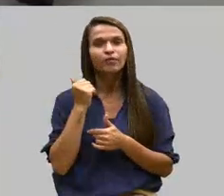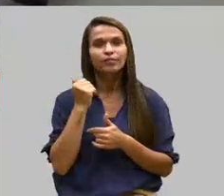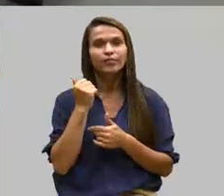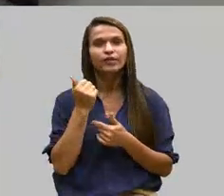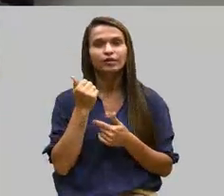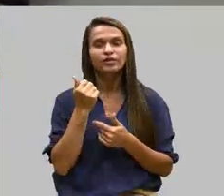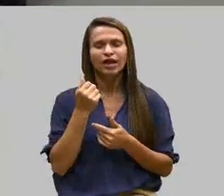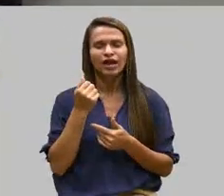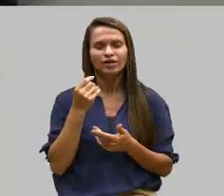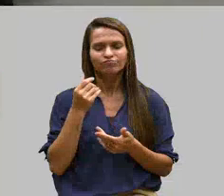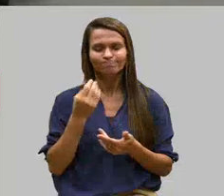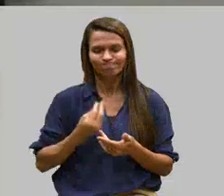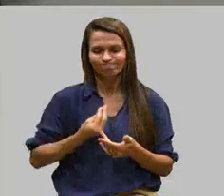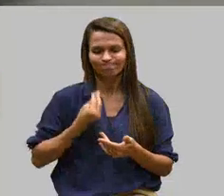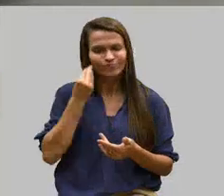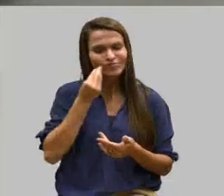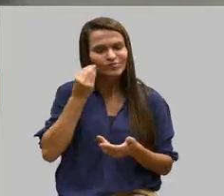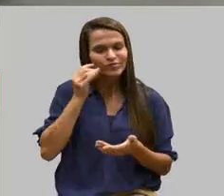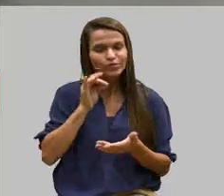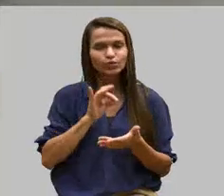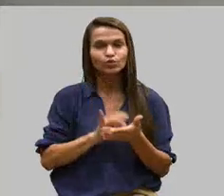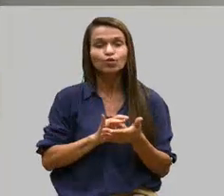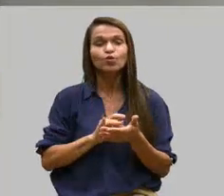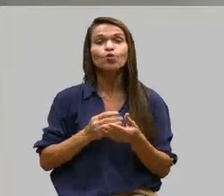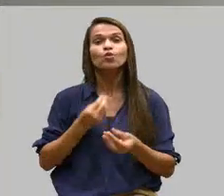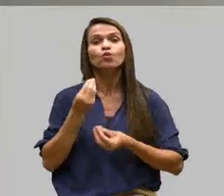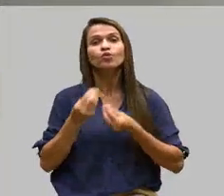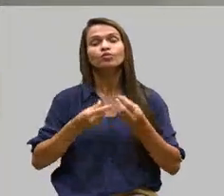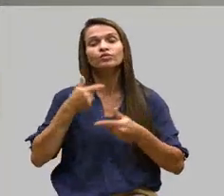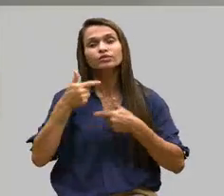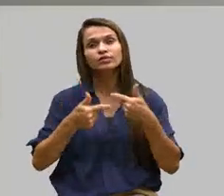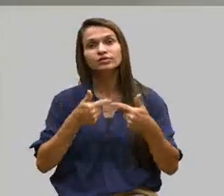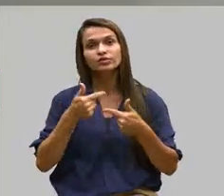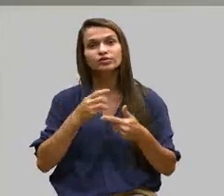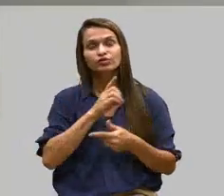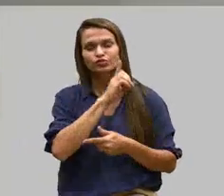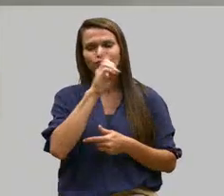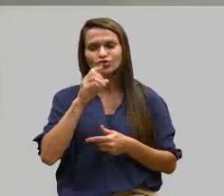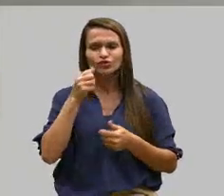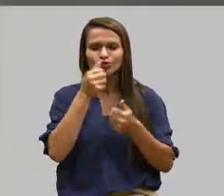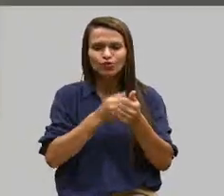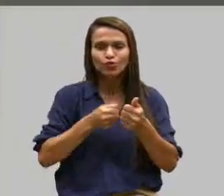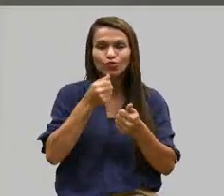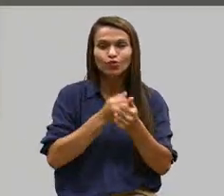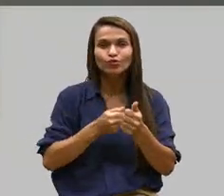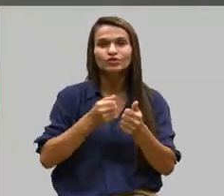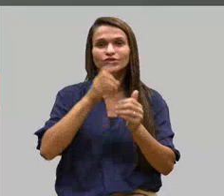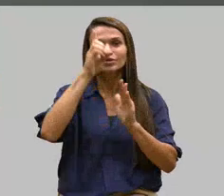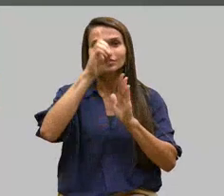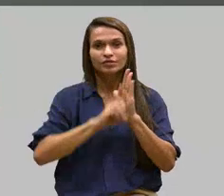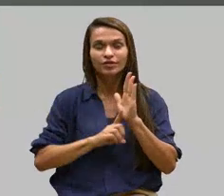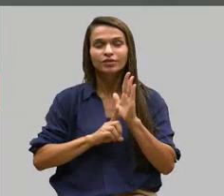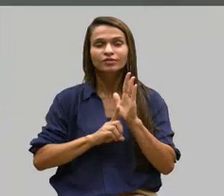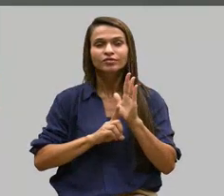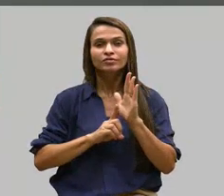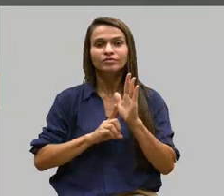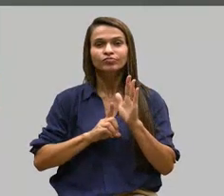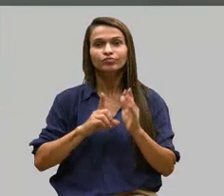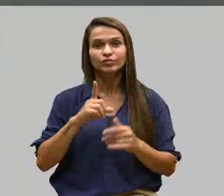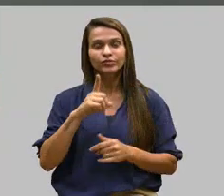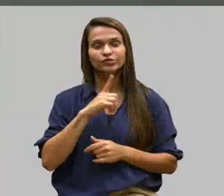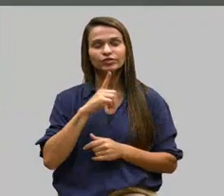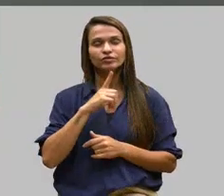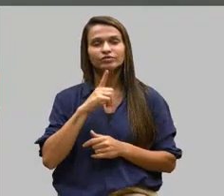vive como é que se poderia trabalhar se nós estamos num dia Deputado de luta de direitos que houvesse essa